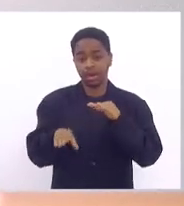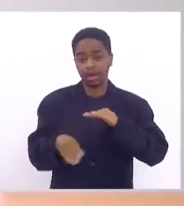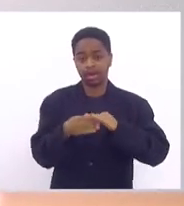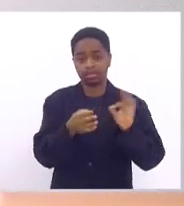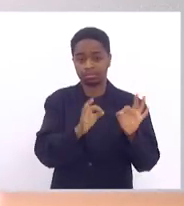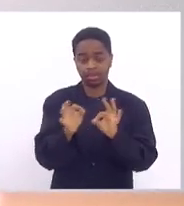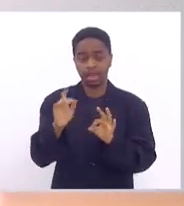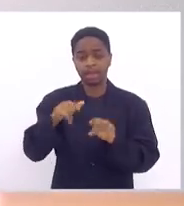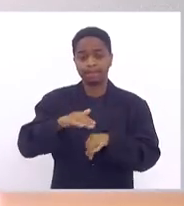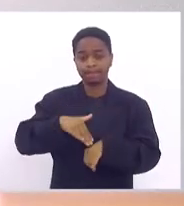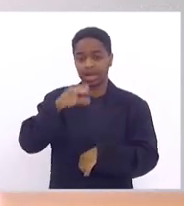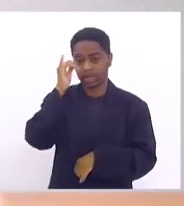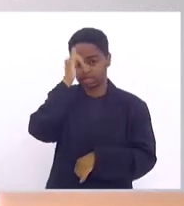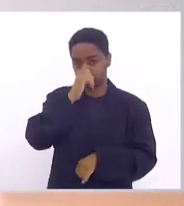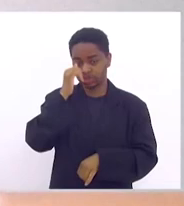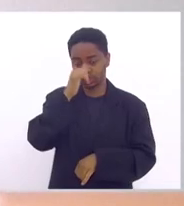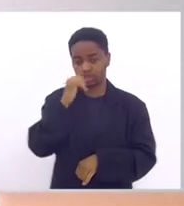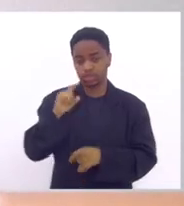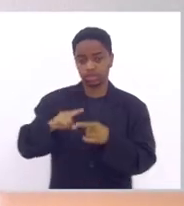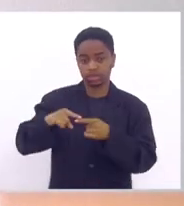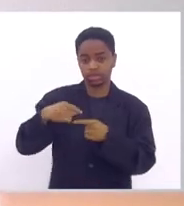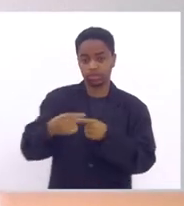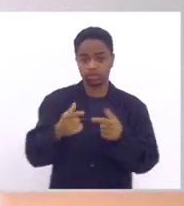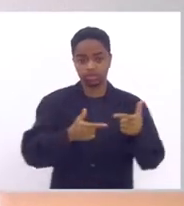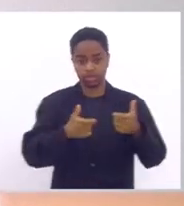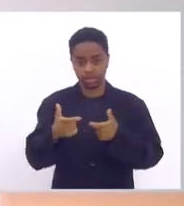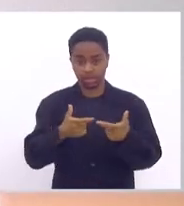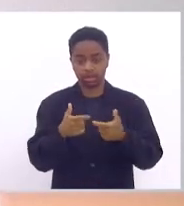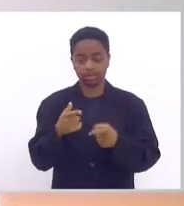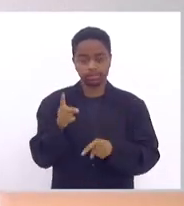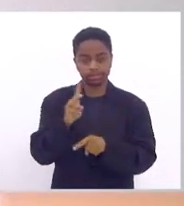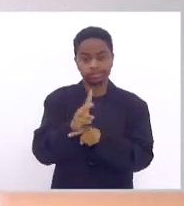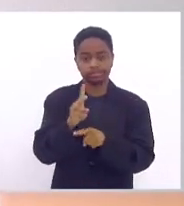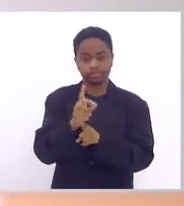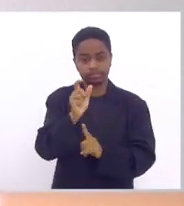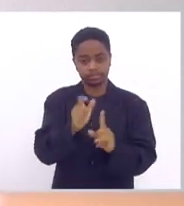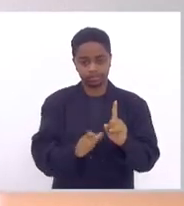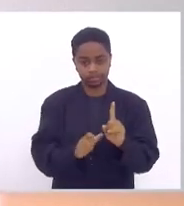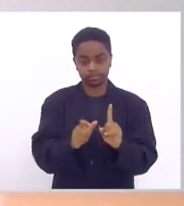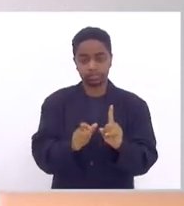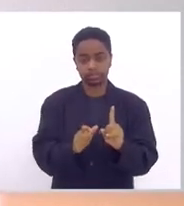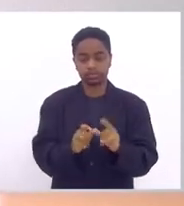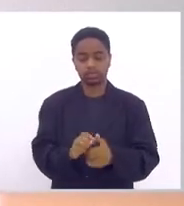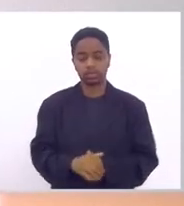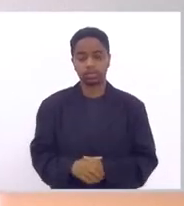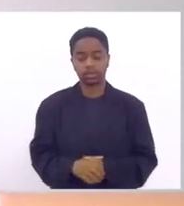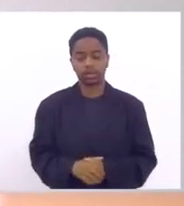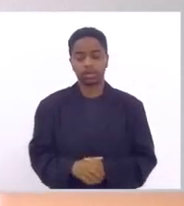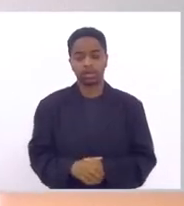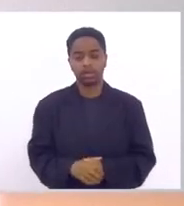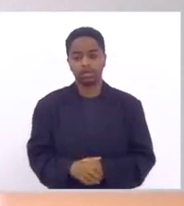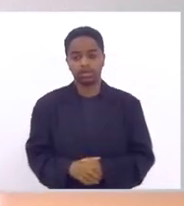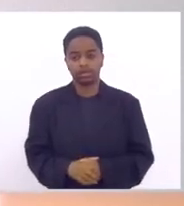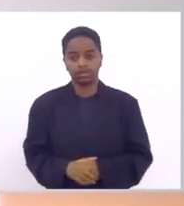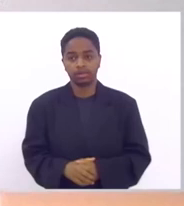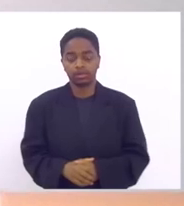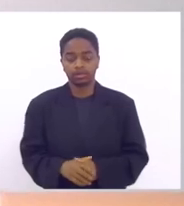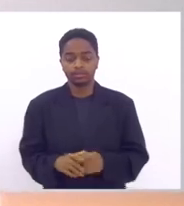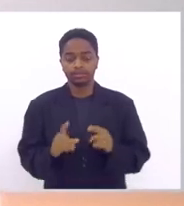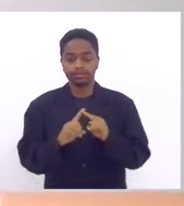mais antiga pós pós-guerra garantindo a imunidade do Parlamento em todos os casos a